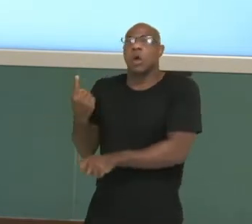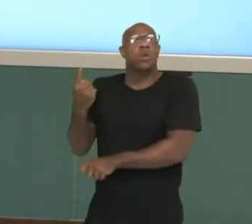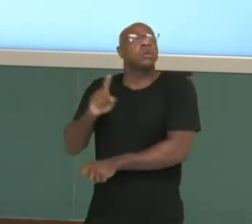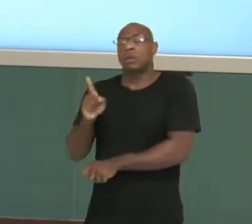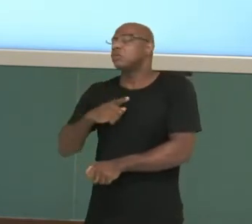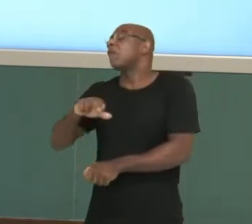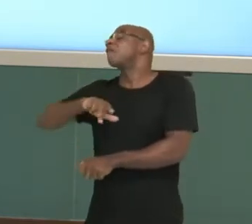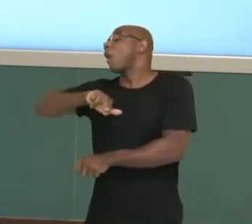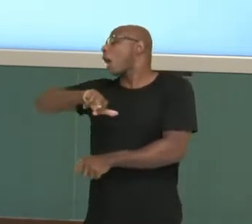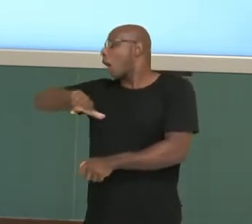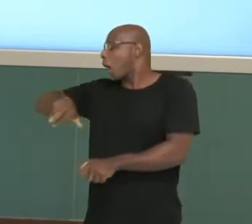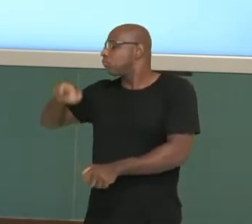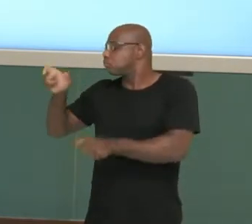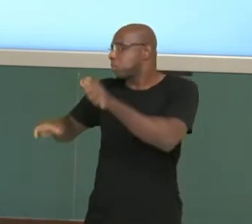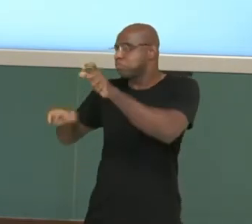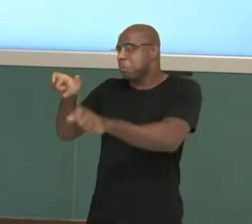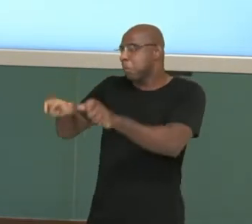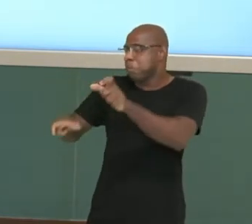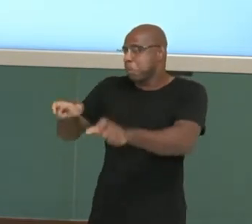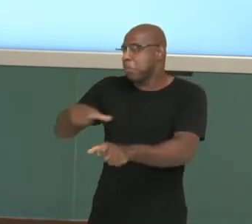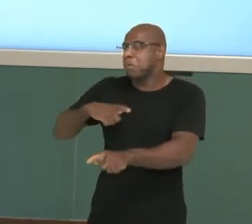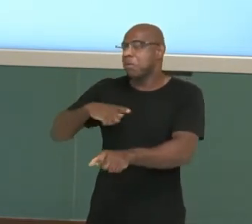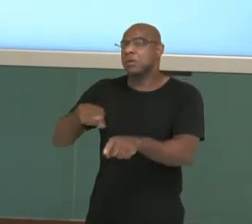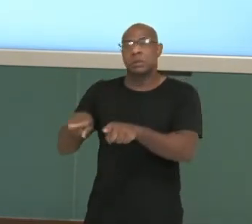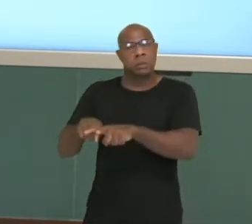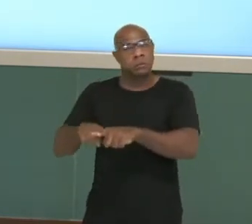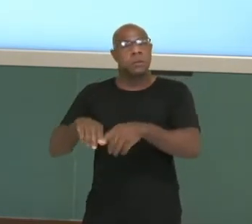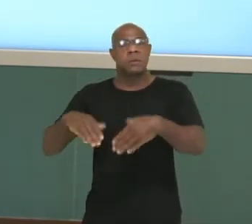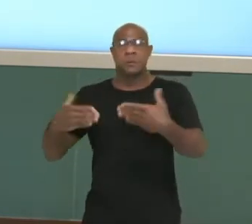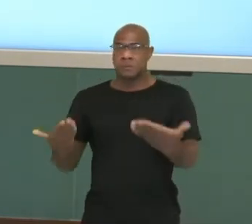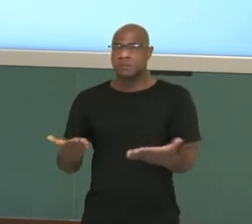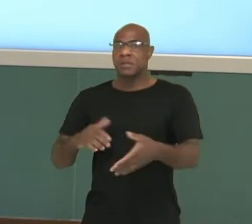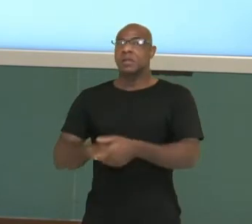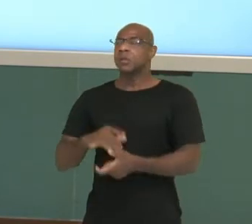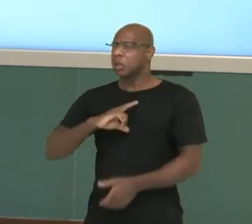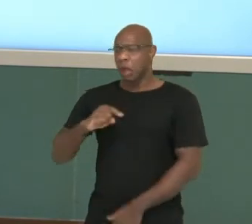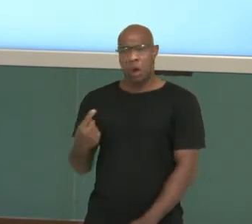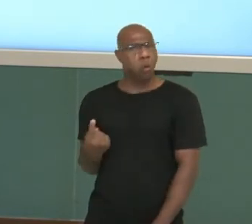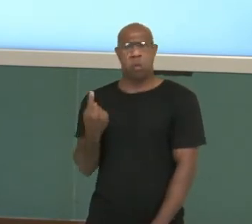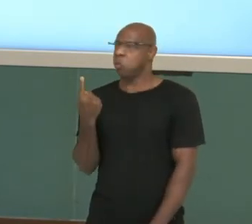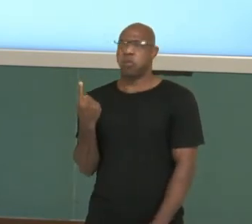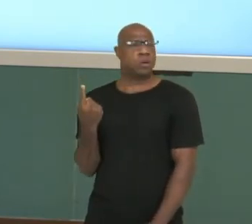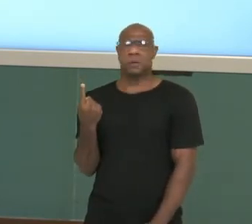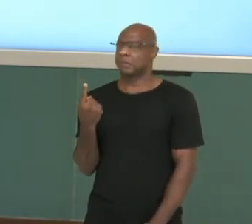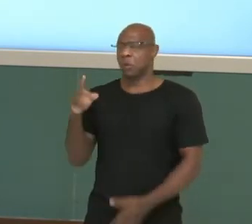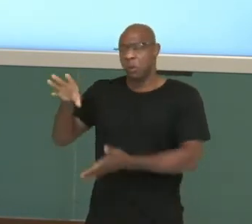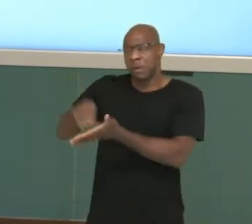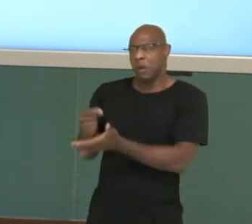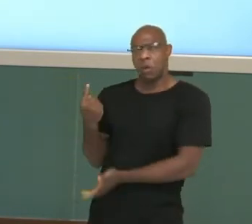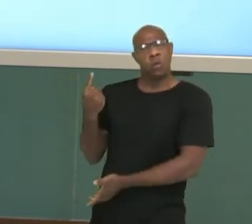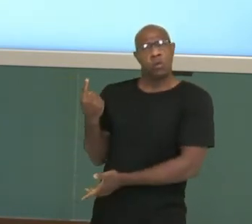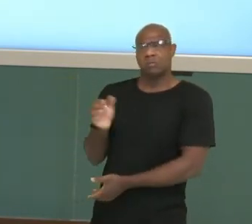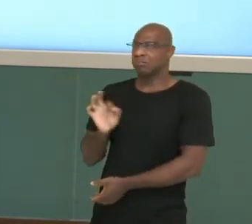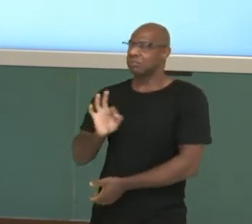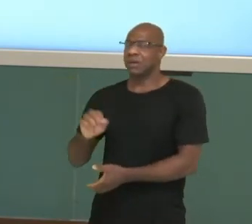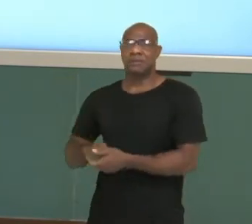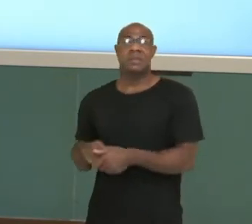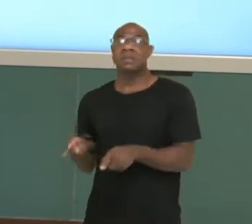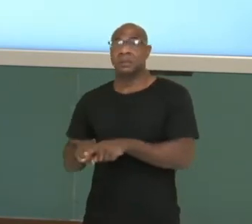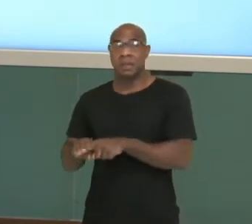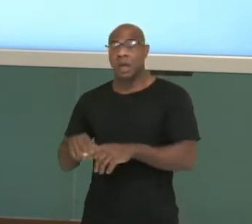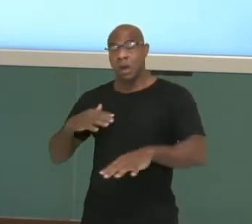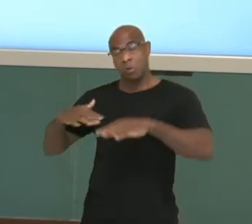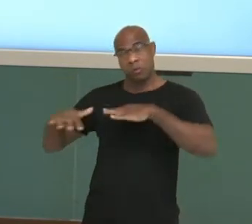produção de um personagem, né? Eles não interpretavam somente um personagem. Então, veja que rico, através de movimentos